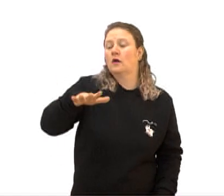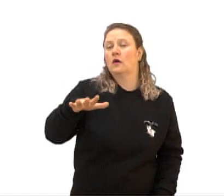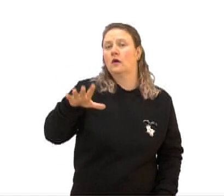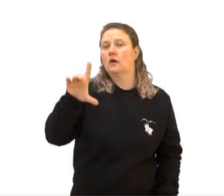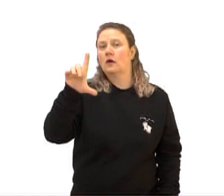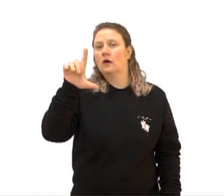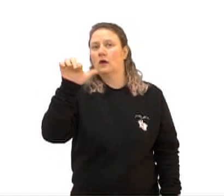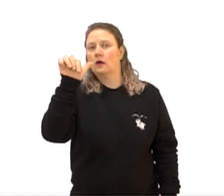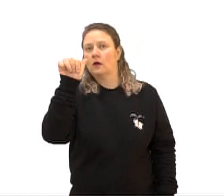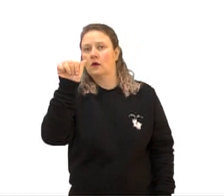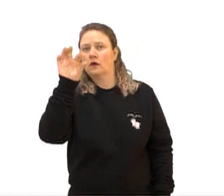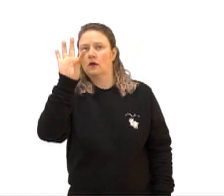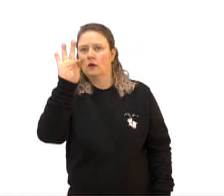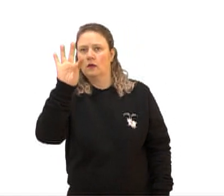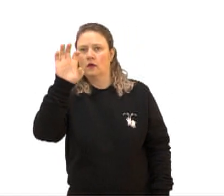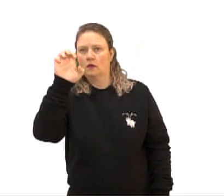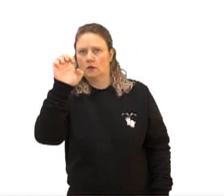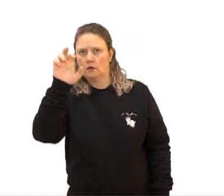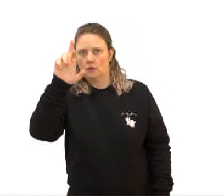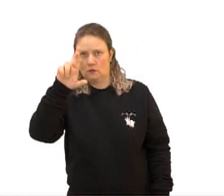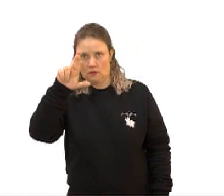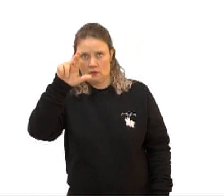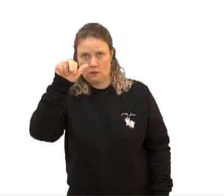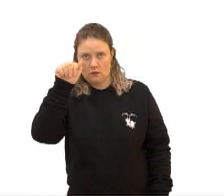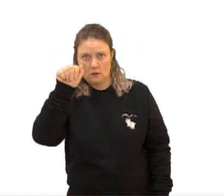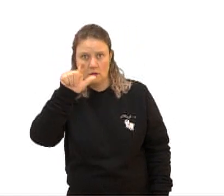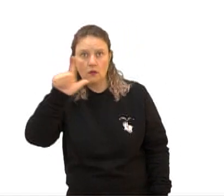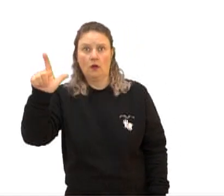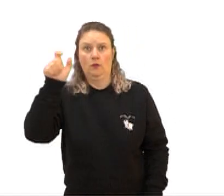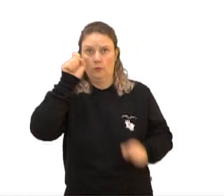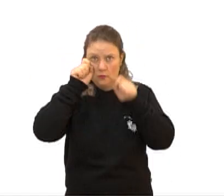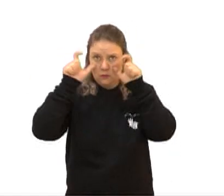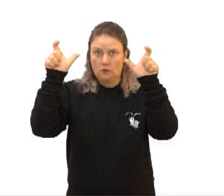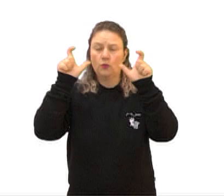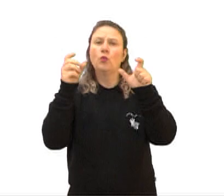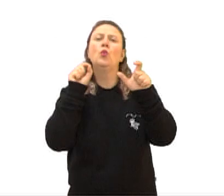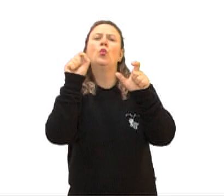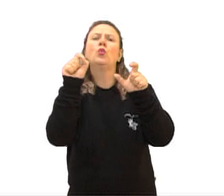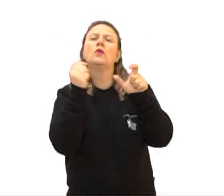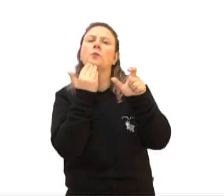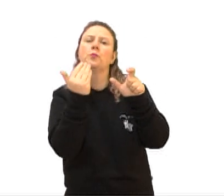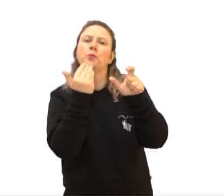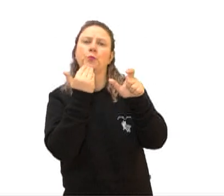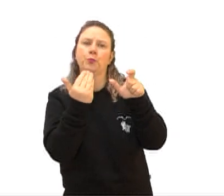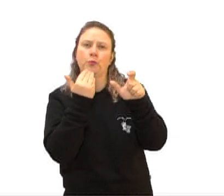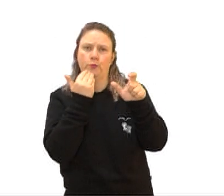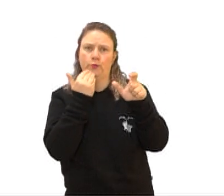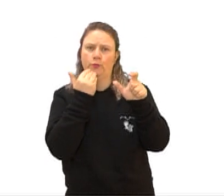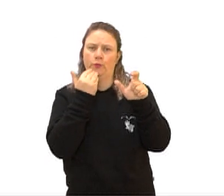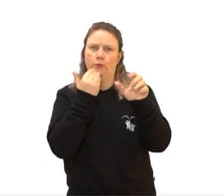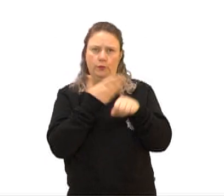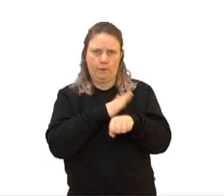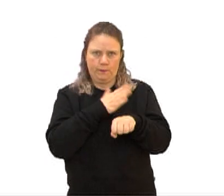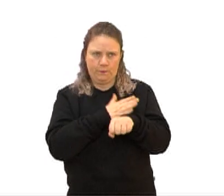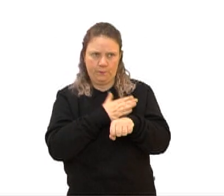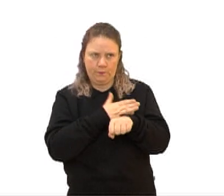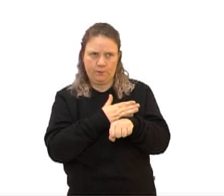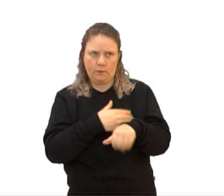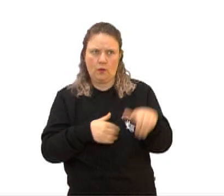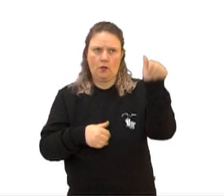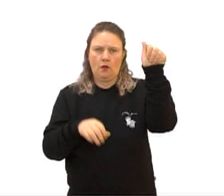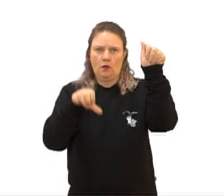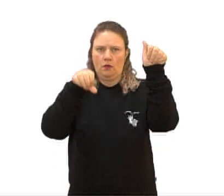Aqui está sendo pedido só a área lateral. Preste atenção no enunciado. 90 metros quadrados, 150